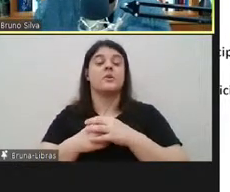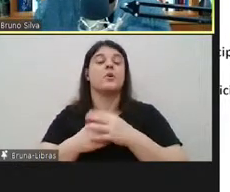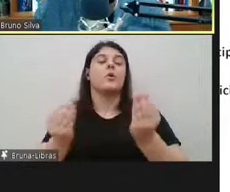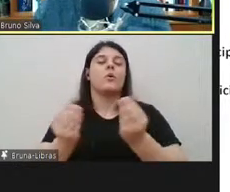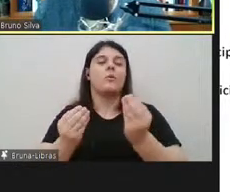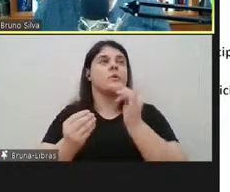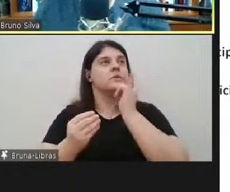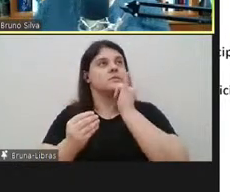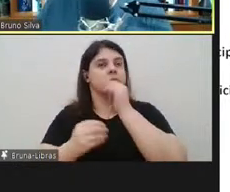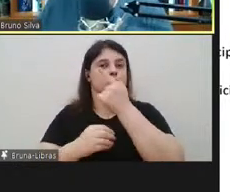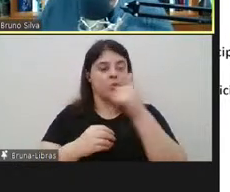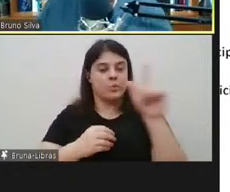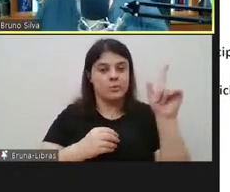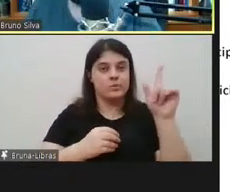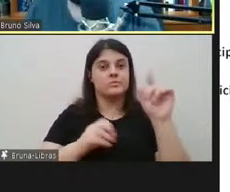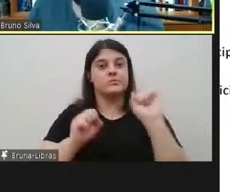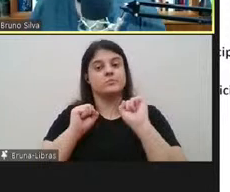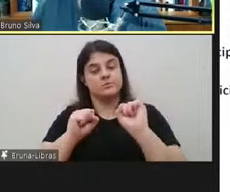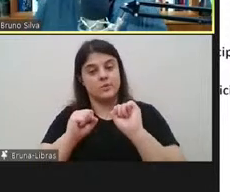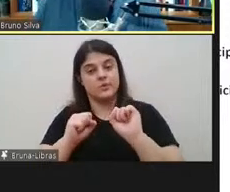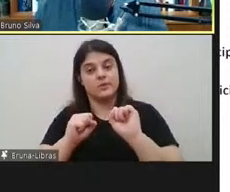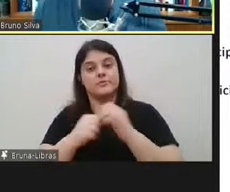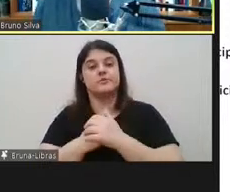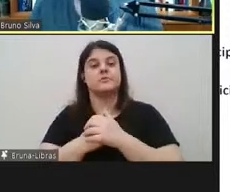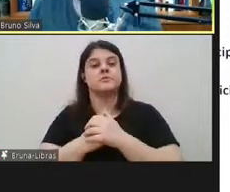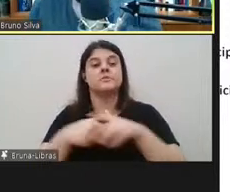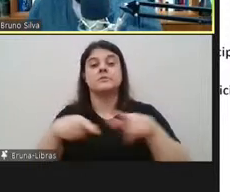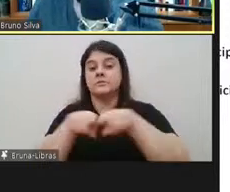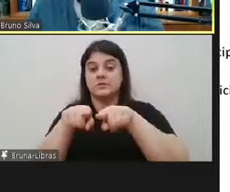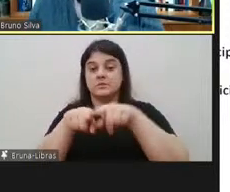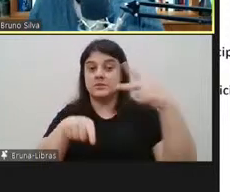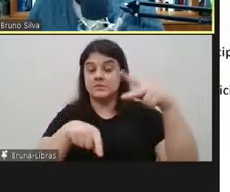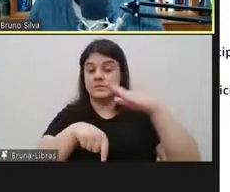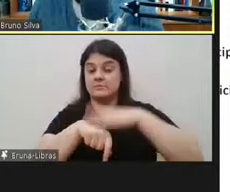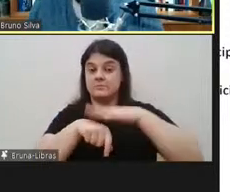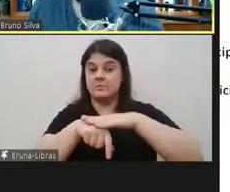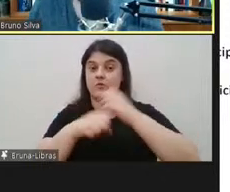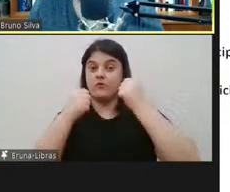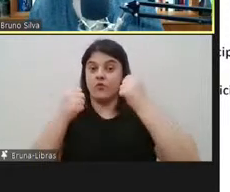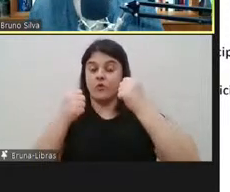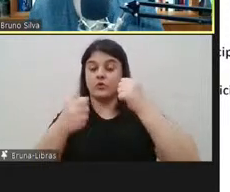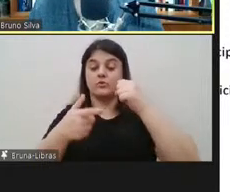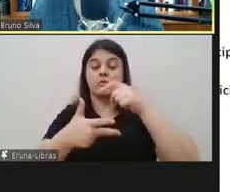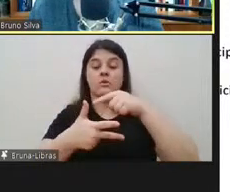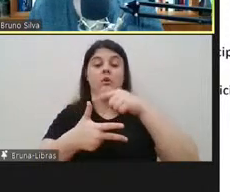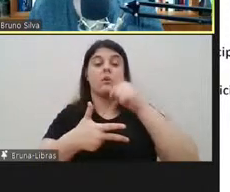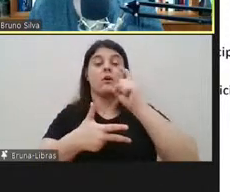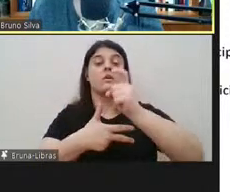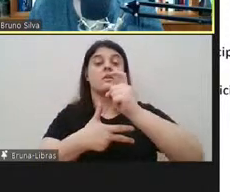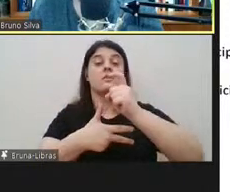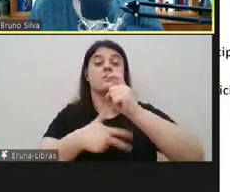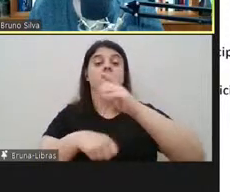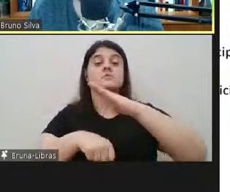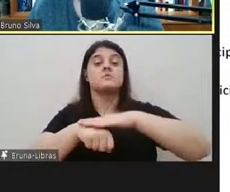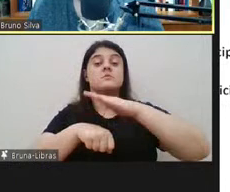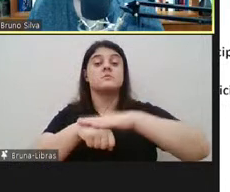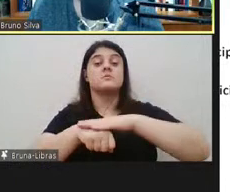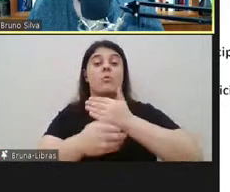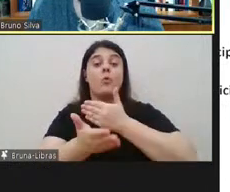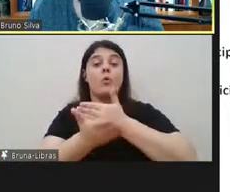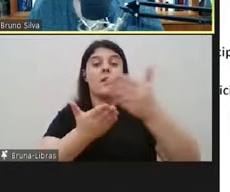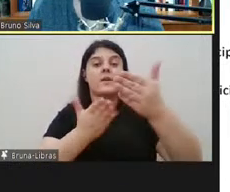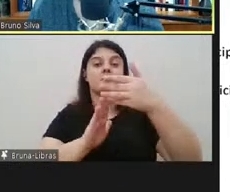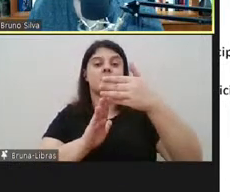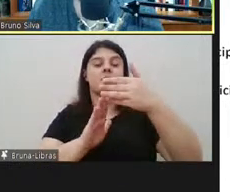Professor uma outra coisa que a gente pode considerar que de executivo brasileiro também que faz com que ele seja muito forte o poder executivo a única que pode iniciar